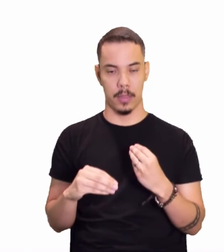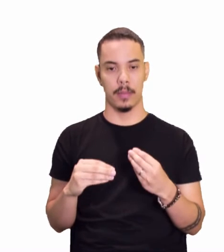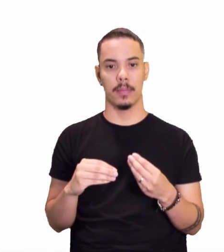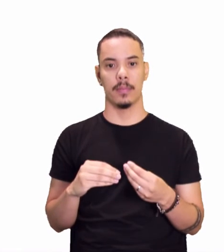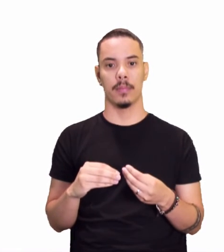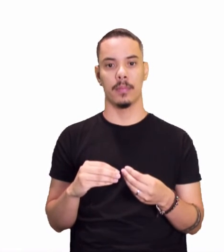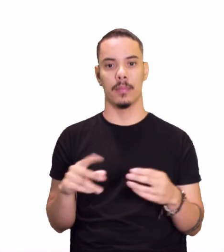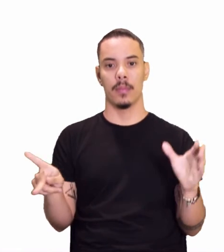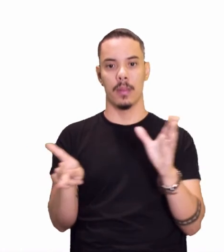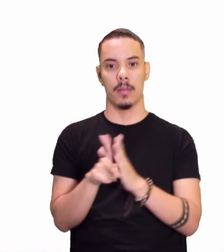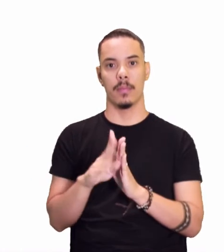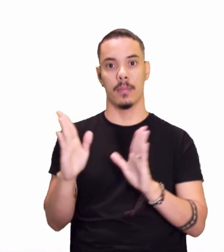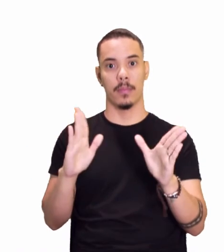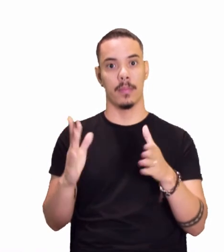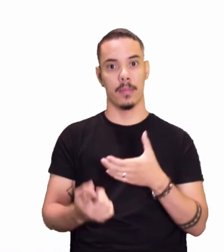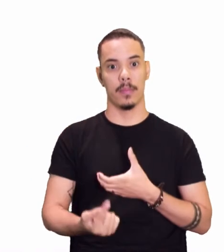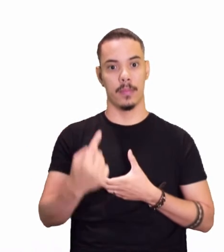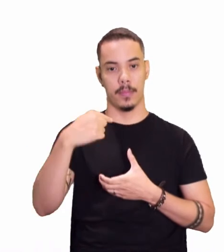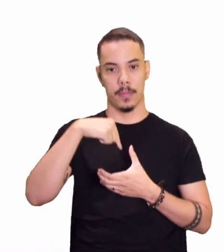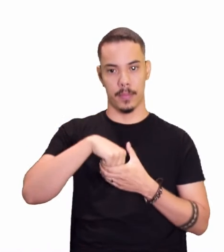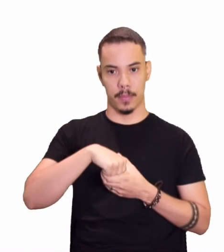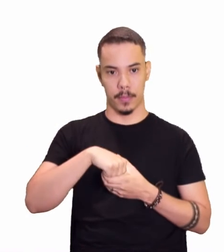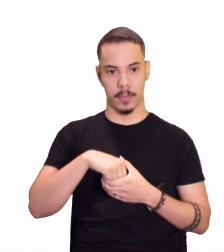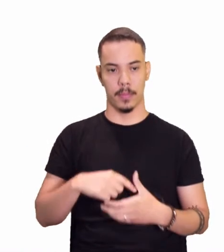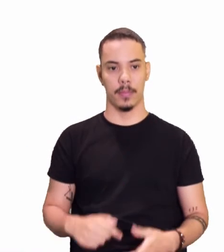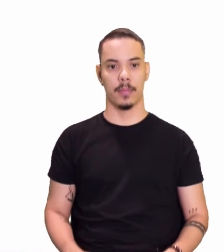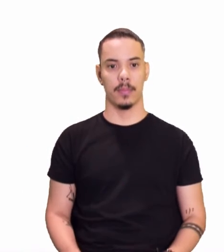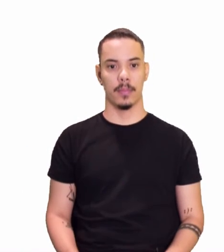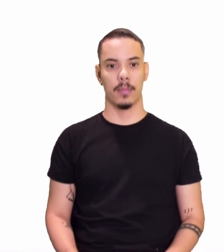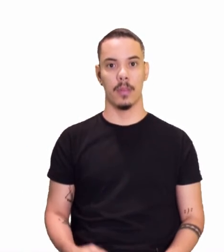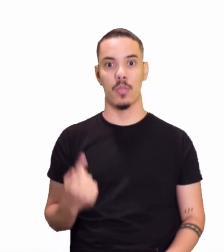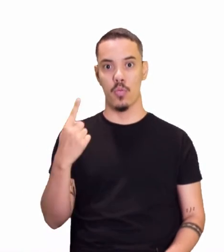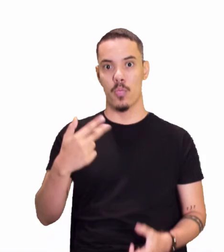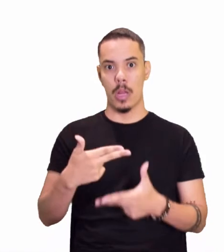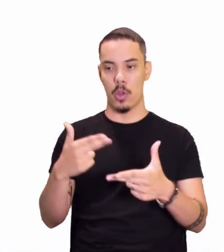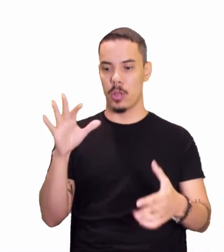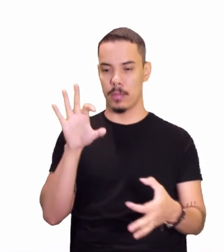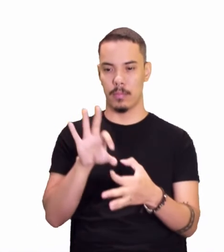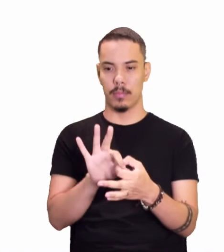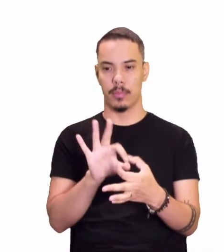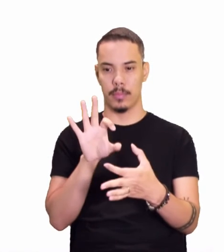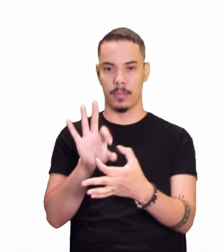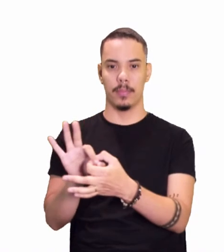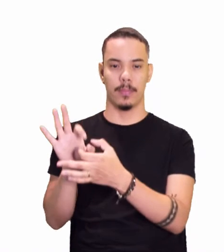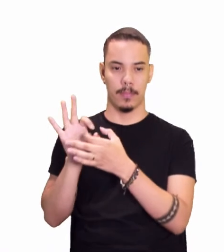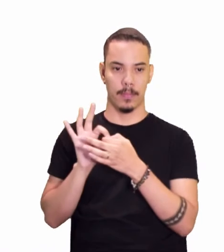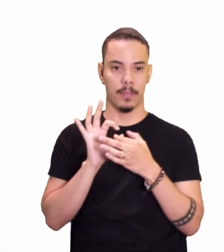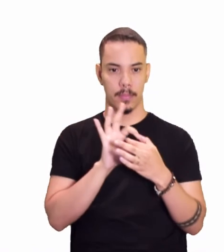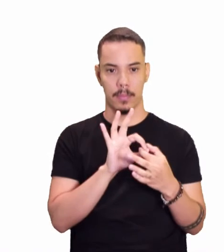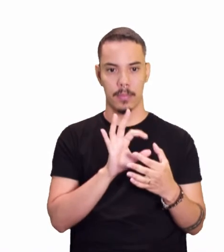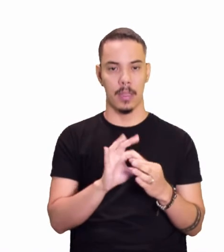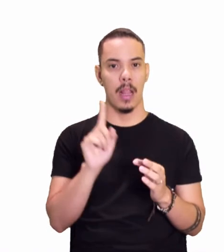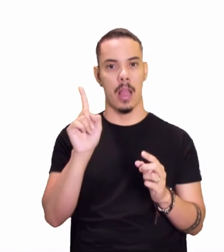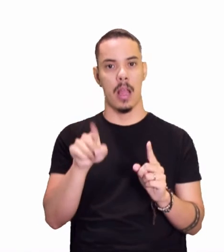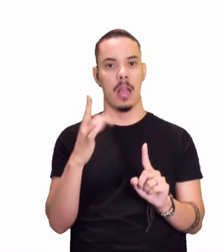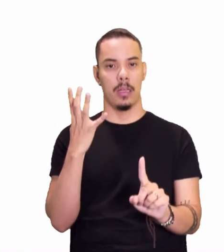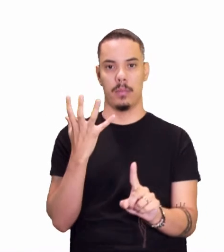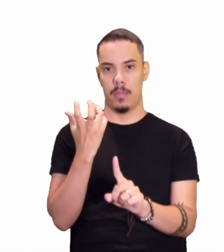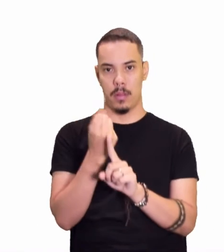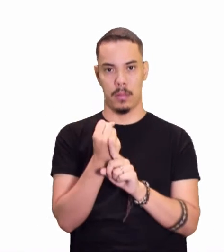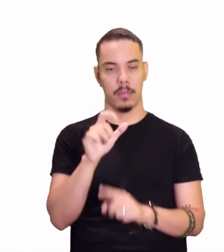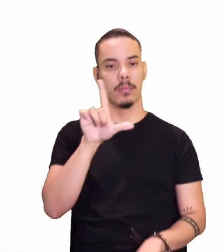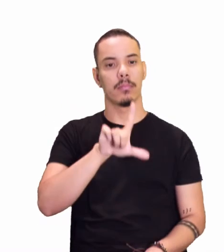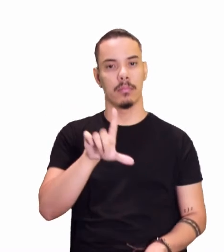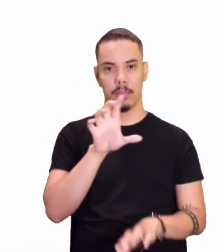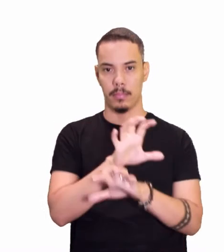cavalaria, do trovadorismo. Olha só, uma coisa puxa a outra, né? Então, uma inspiração, a literatura é isso.